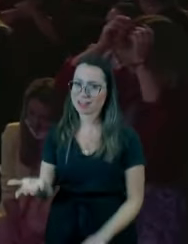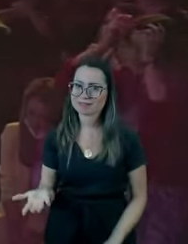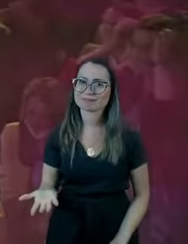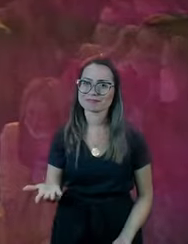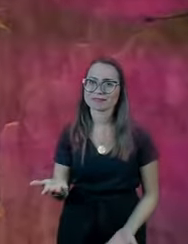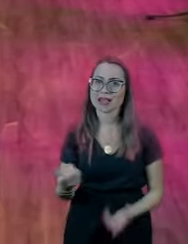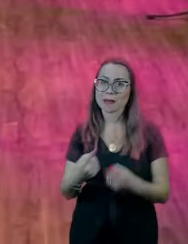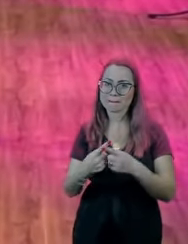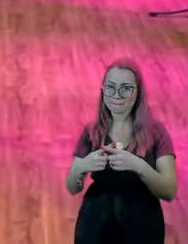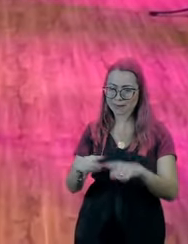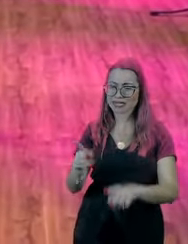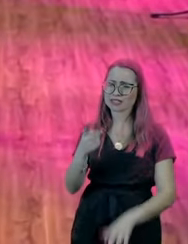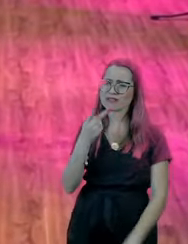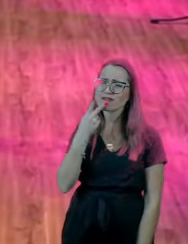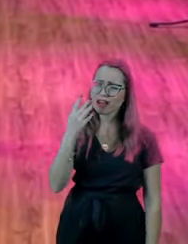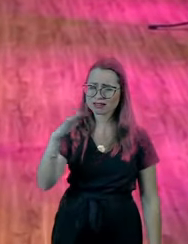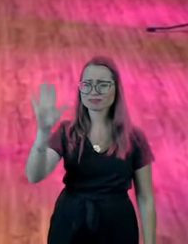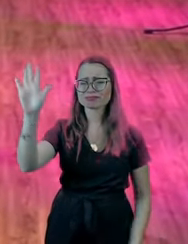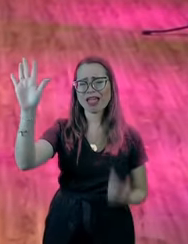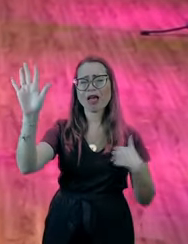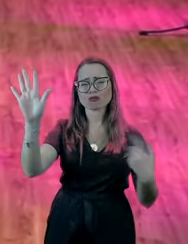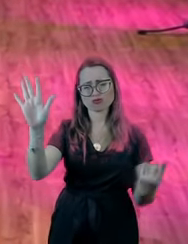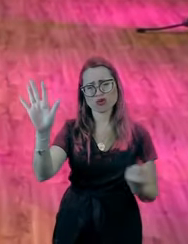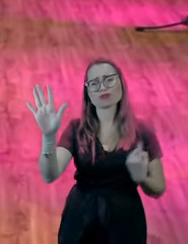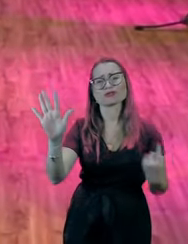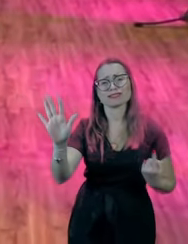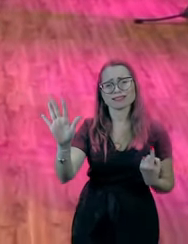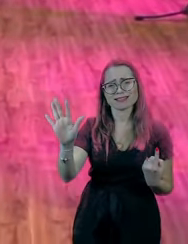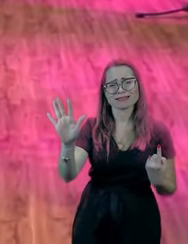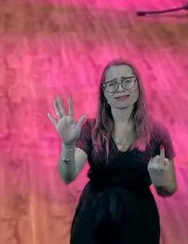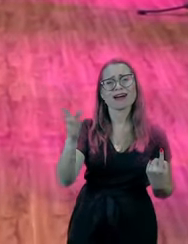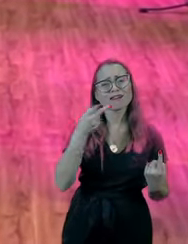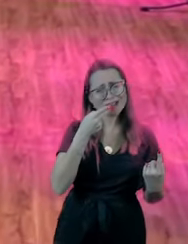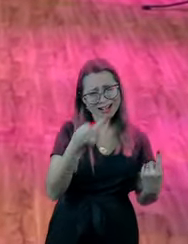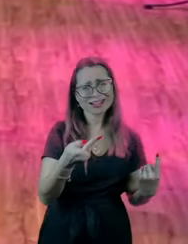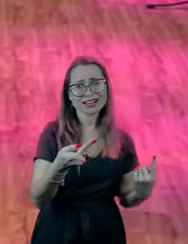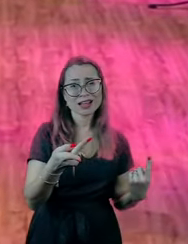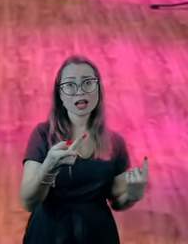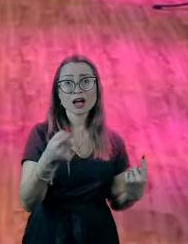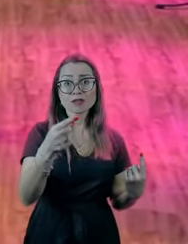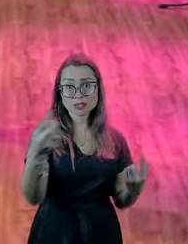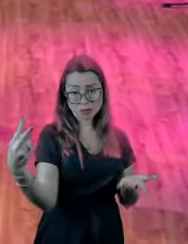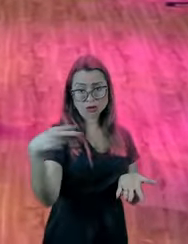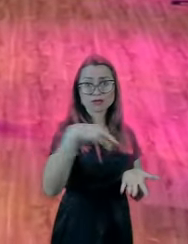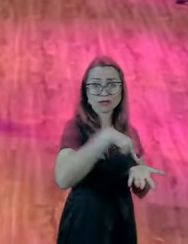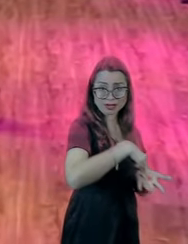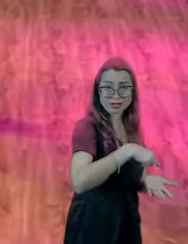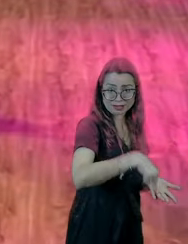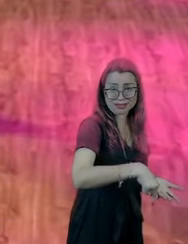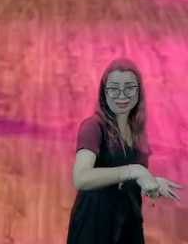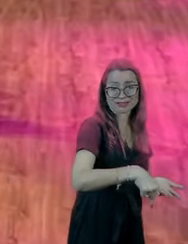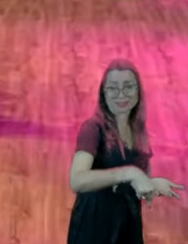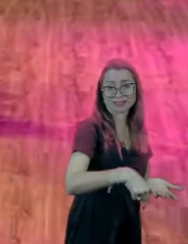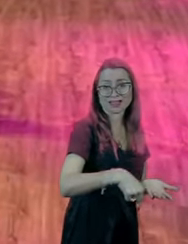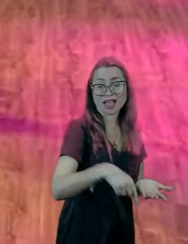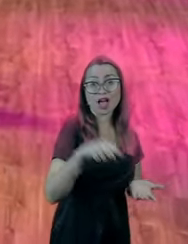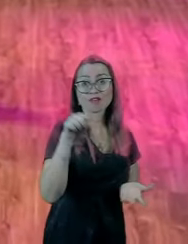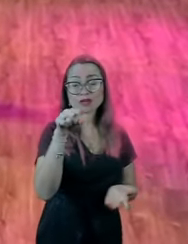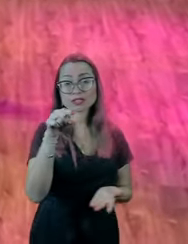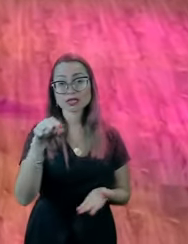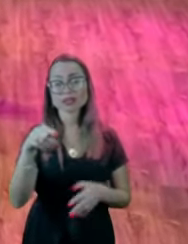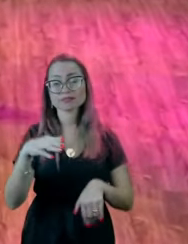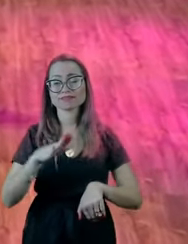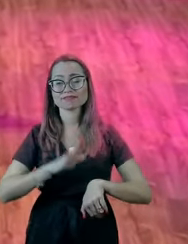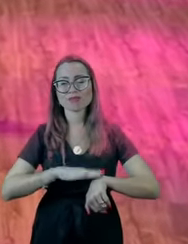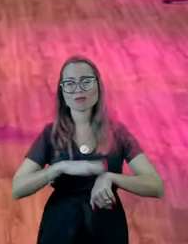noite. Você pode vir aqui? Eu quero orar por você aqui na frente. Você que tem passado momentos de